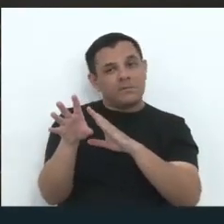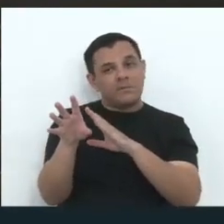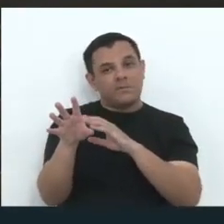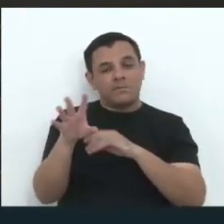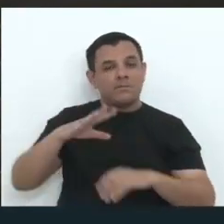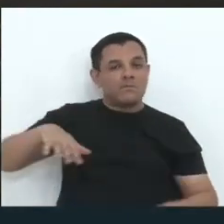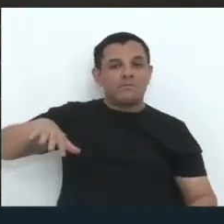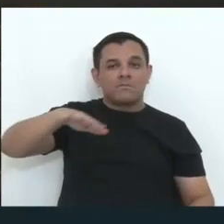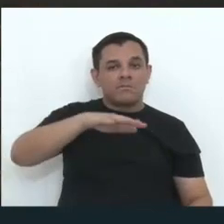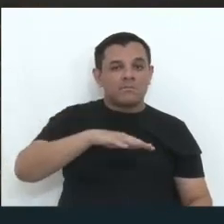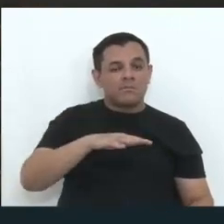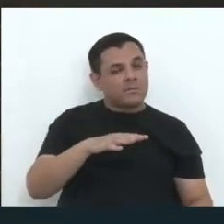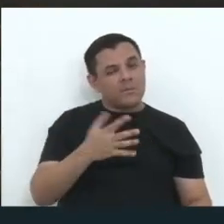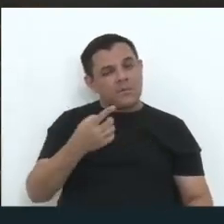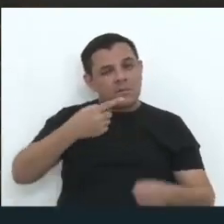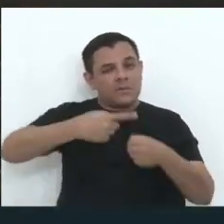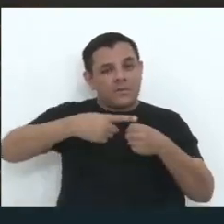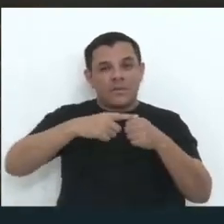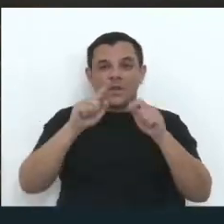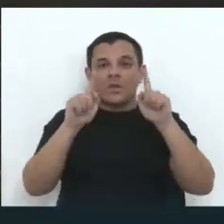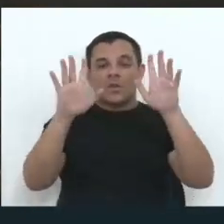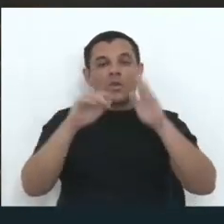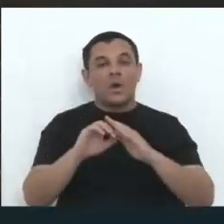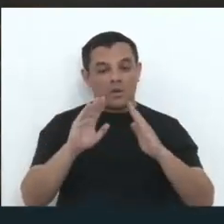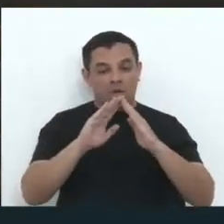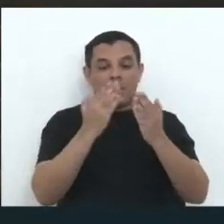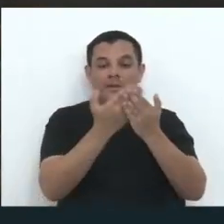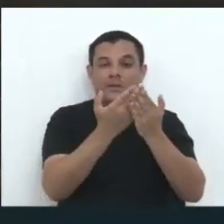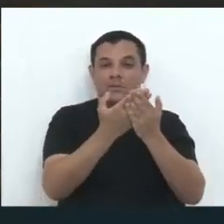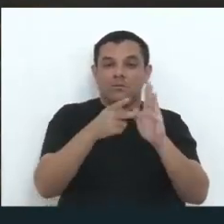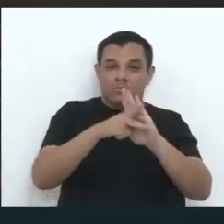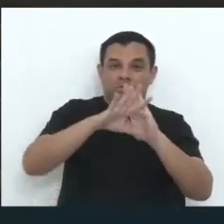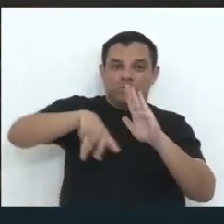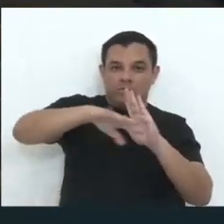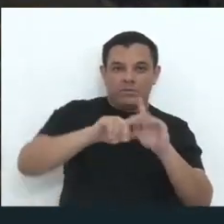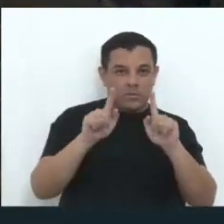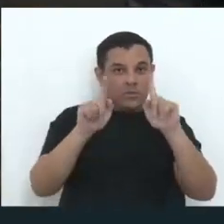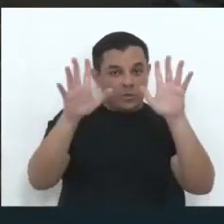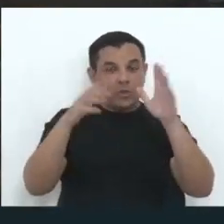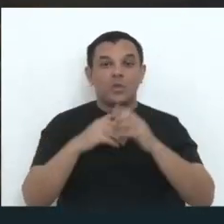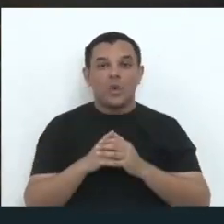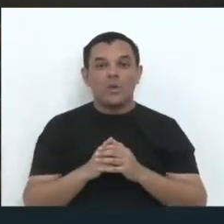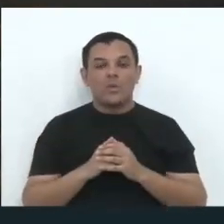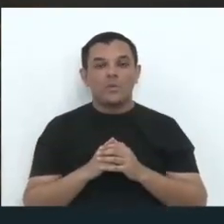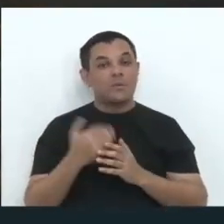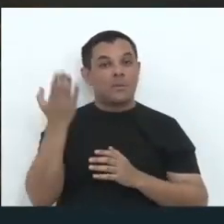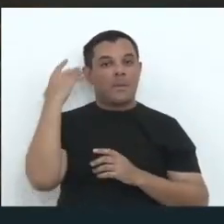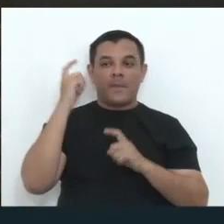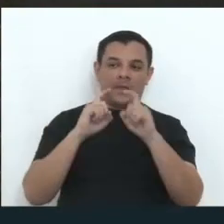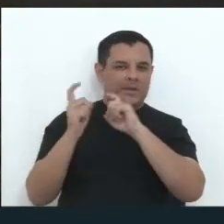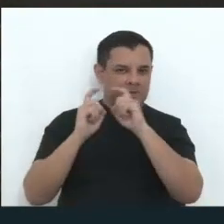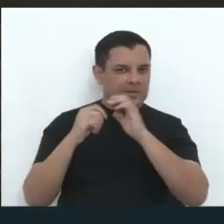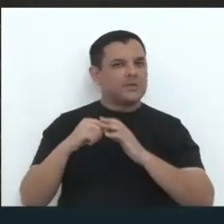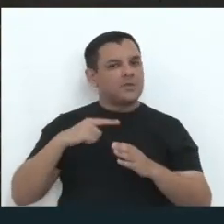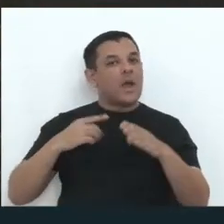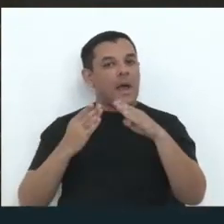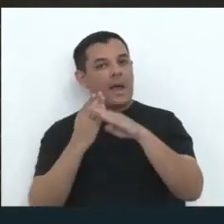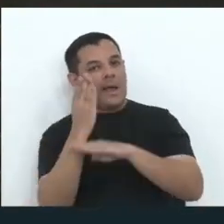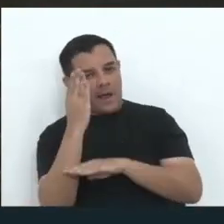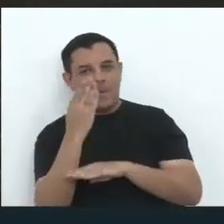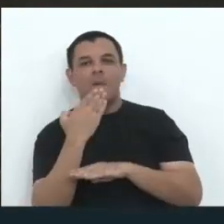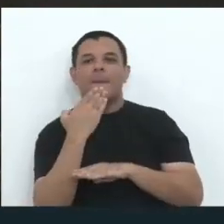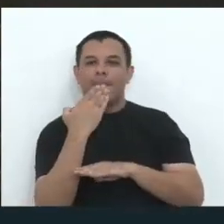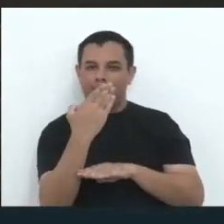sobre a educação da cidade de Guarulhos, sobre as escolas aqui na cidade de Guarulhos. Na sessão passada foi aprovado aqui um